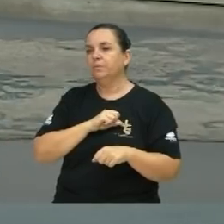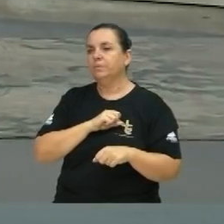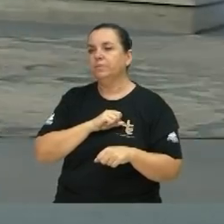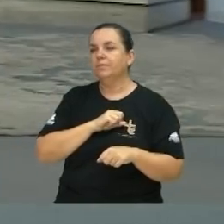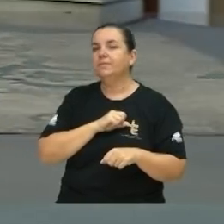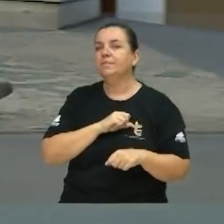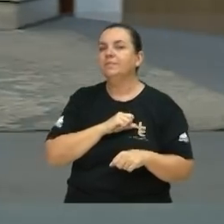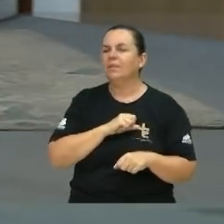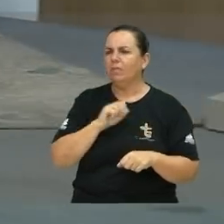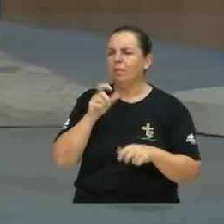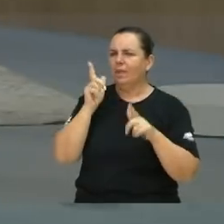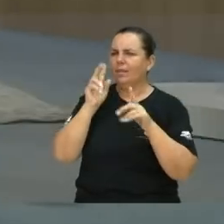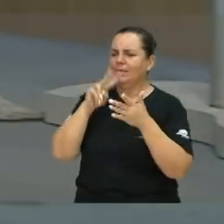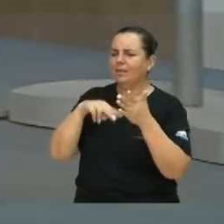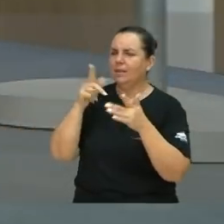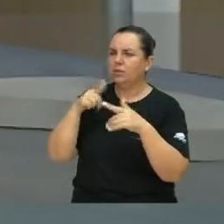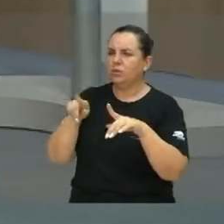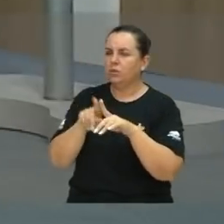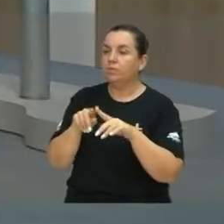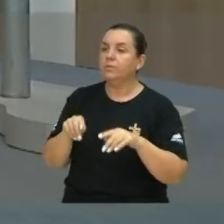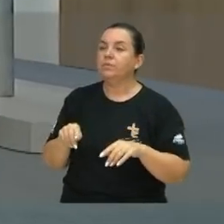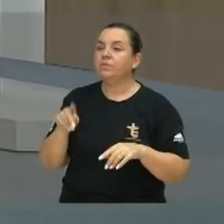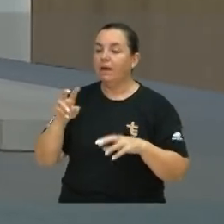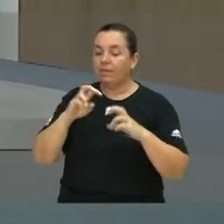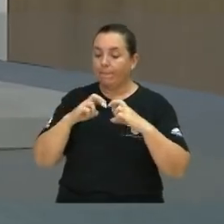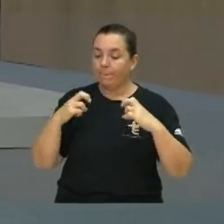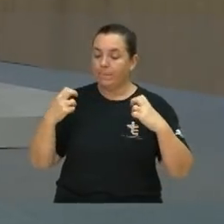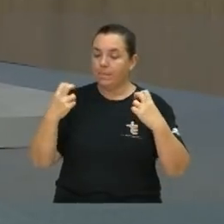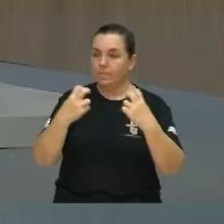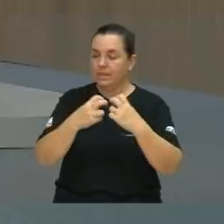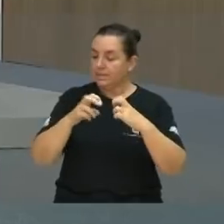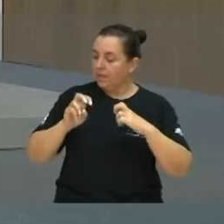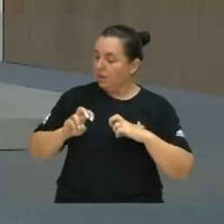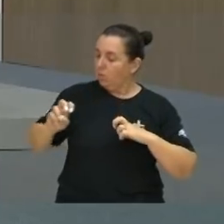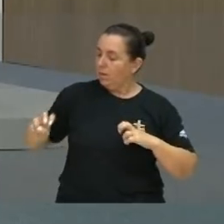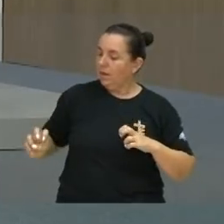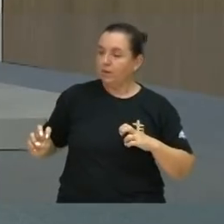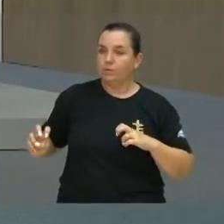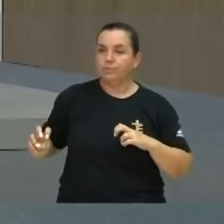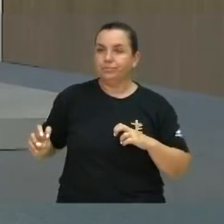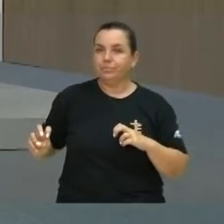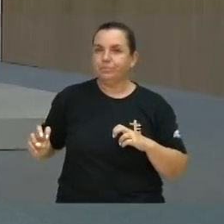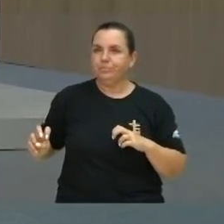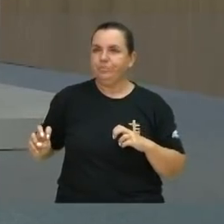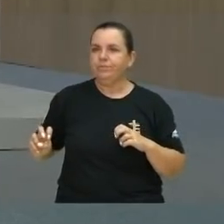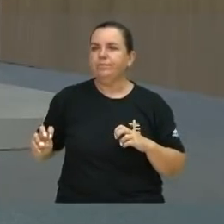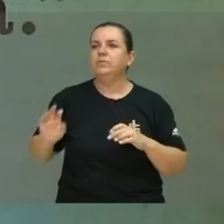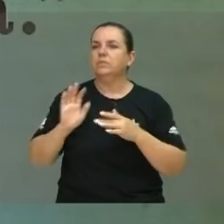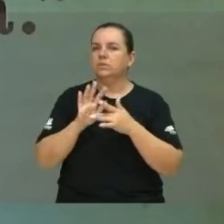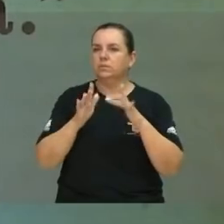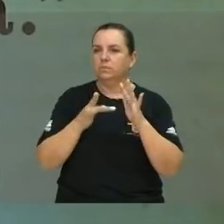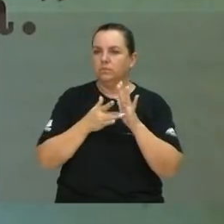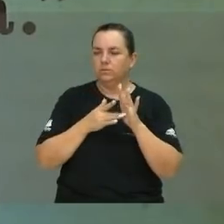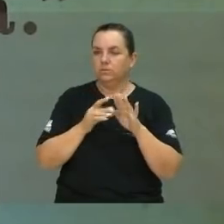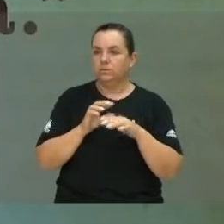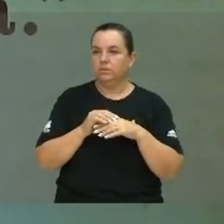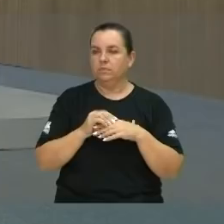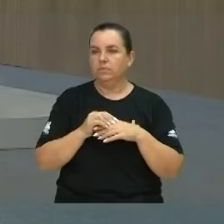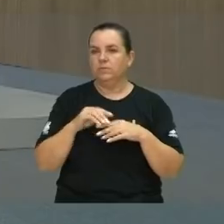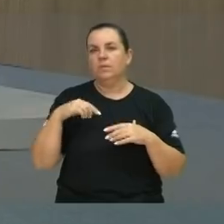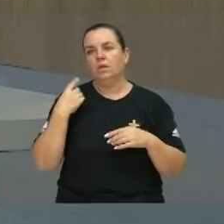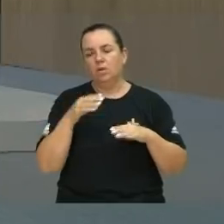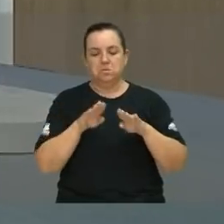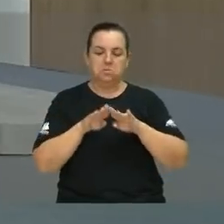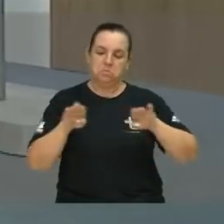que está escrito vamos ver estava à mesa ao lado de jesus mesa nós